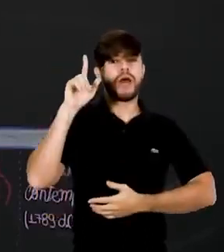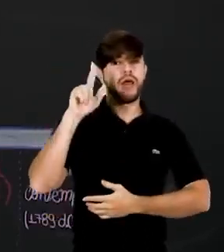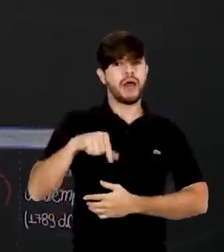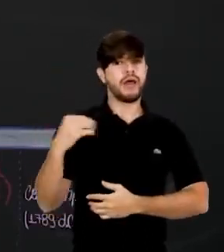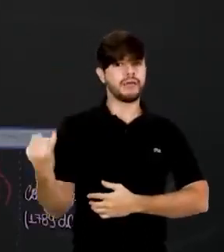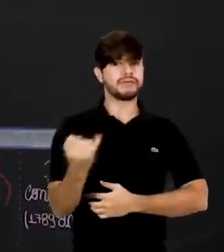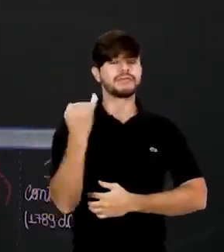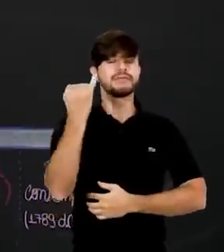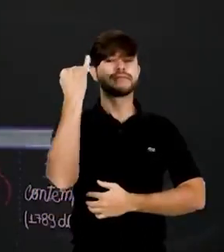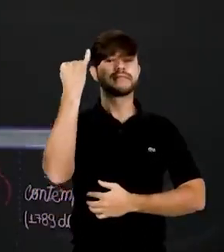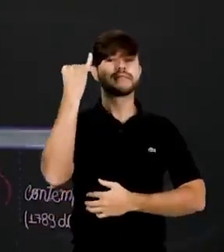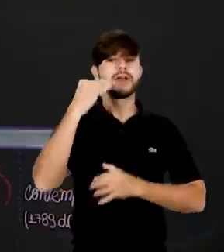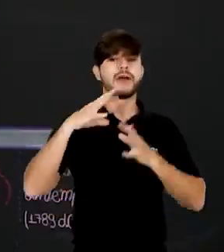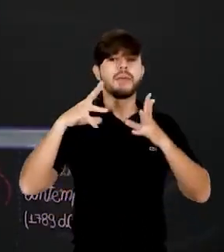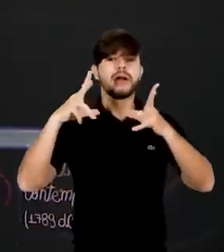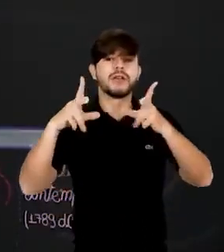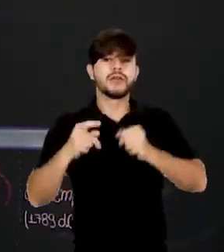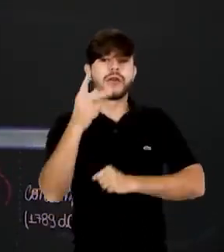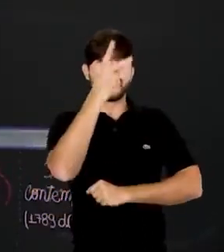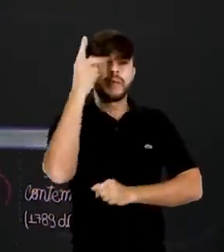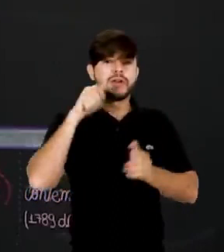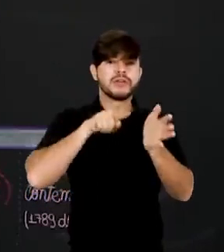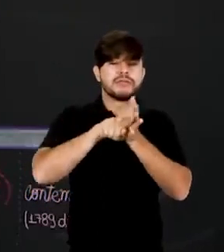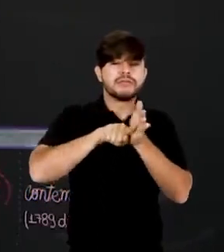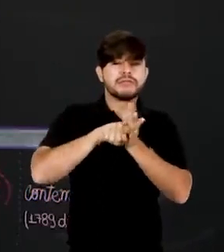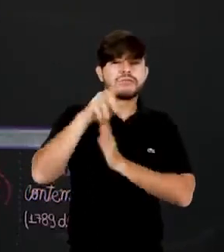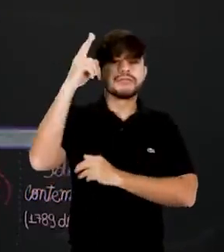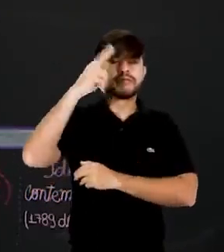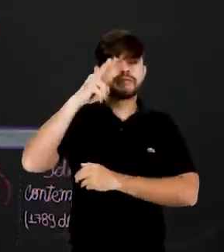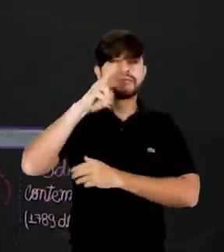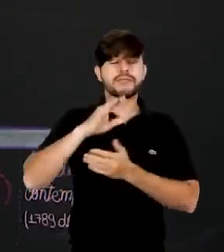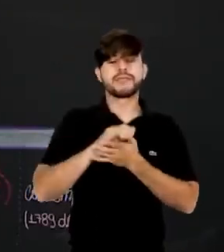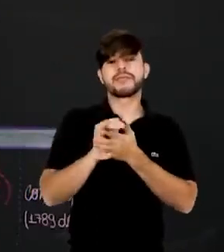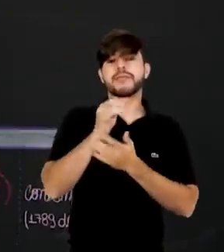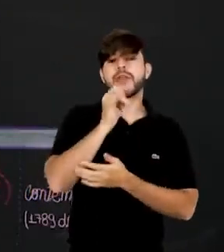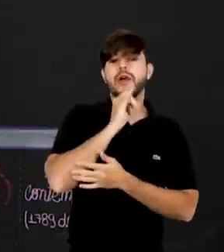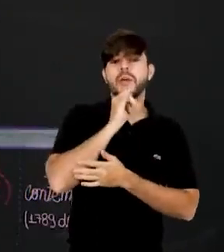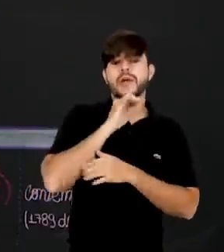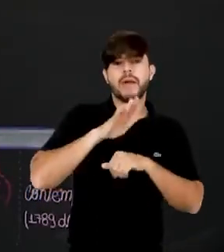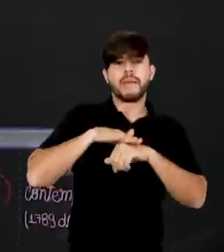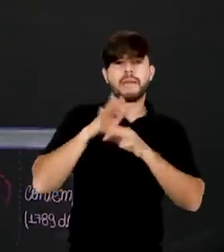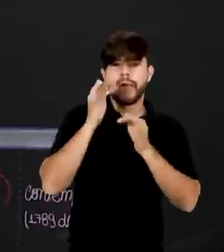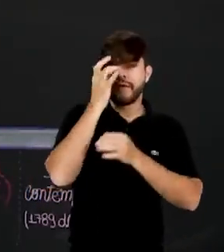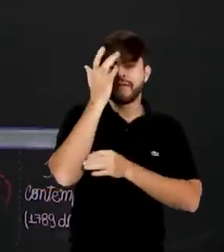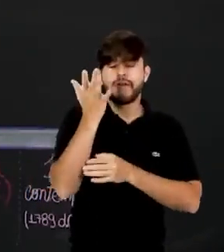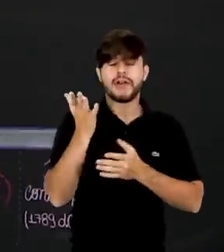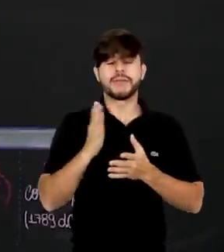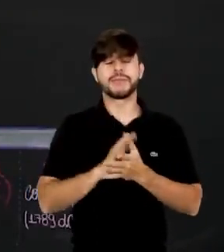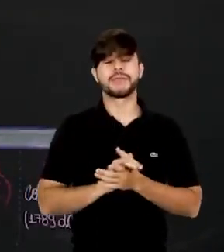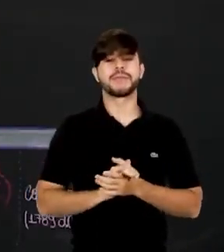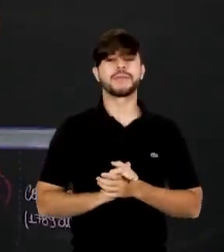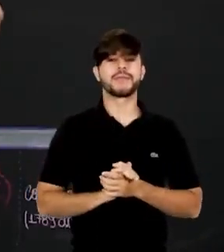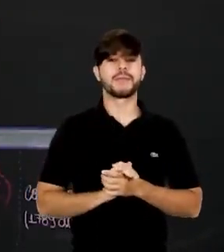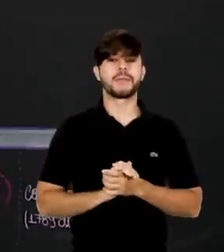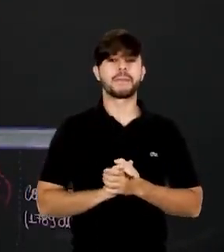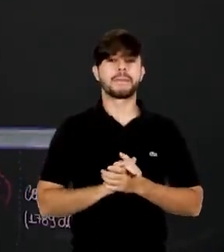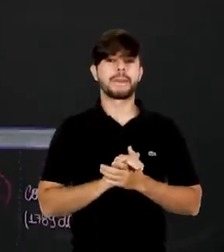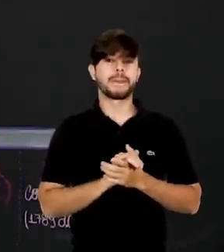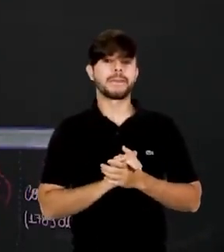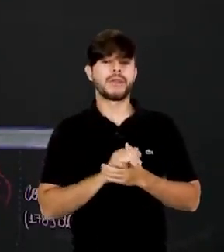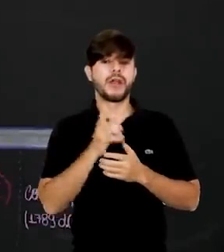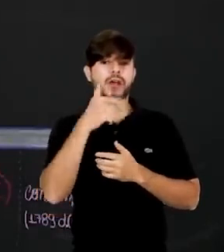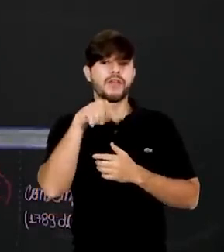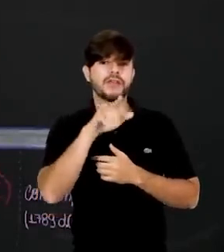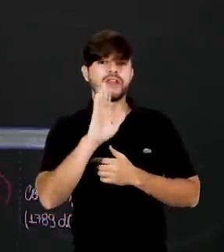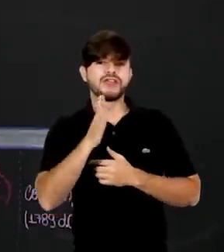bastante relevante para o historiador tirar as conclusões dele. Vou dar alguns exemplos mais práticos para você entender o que eu estou falando. Você já deve ter